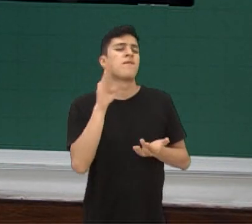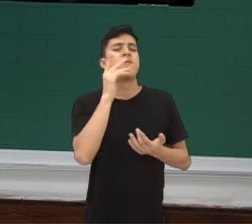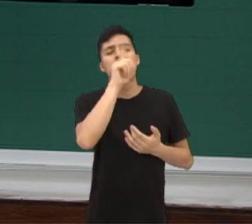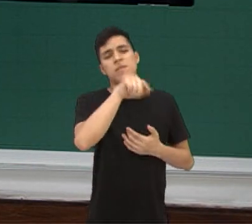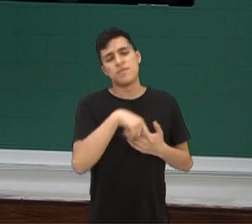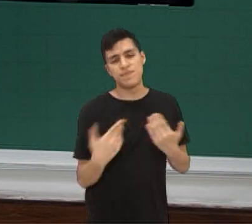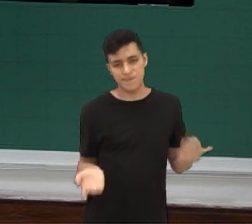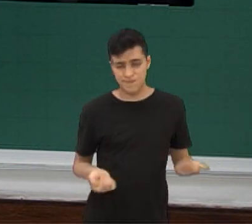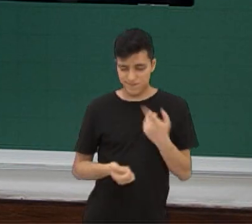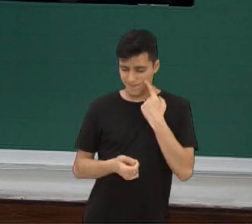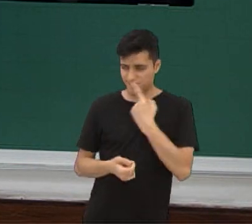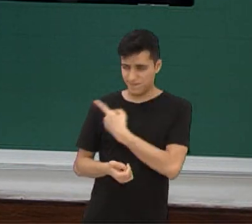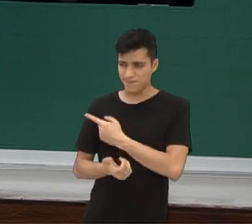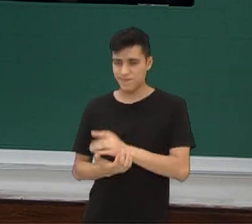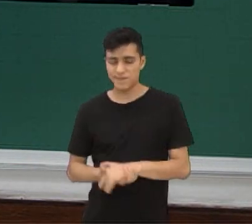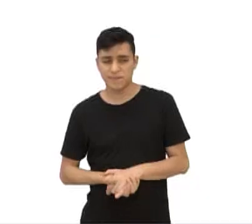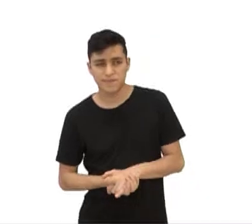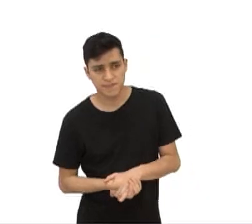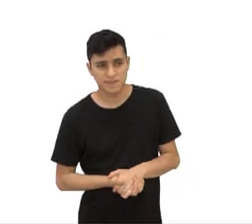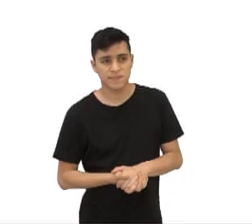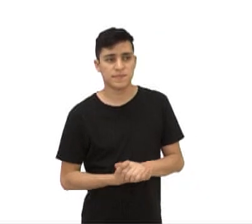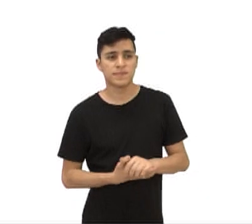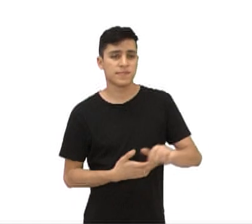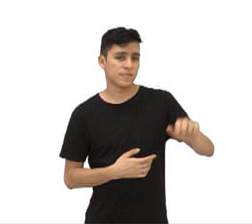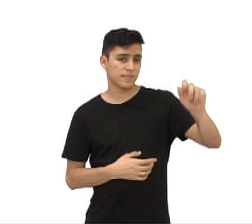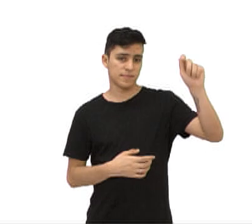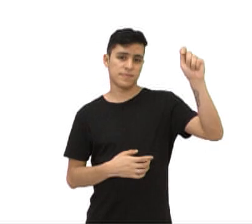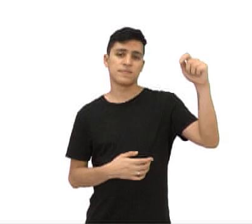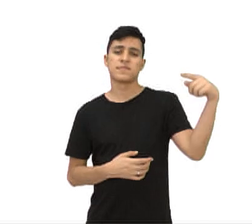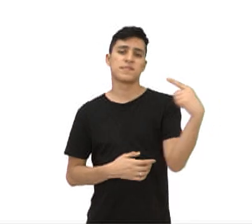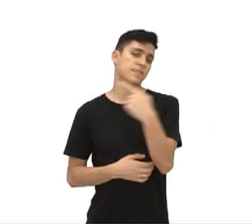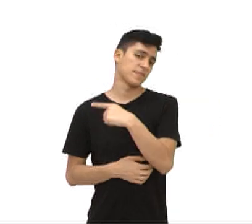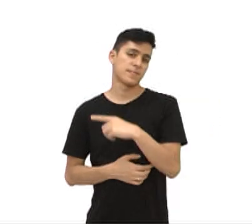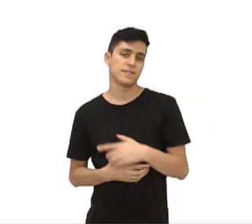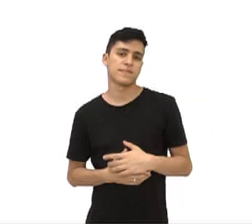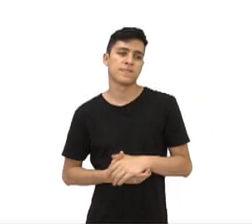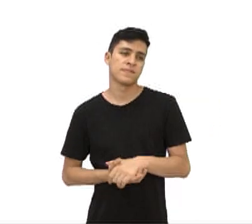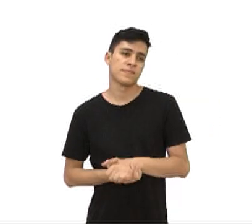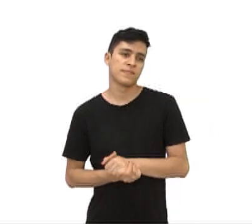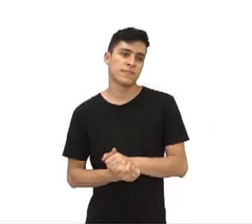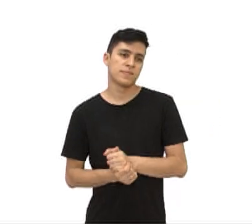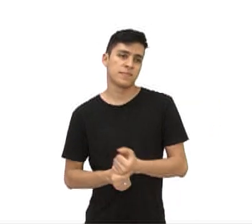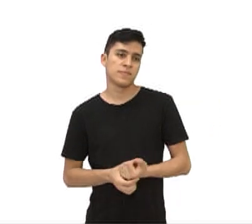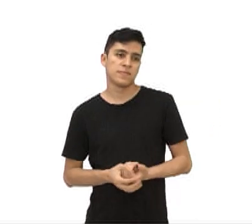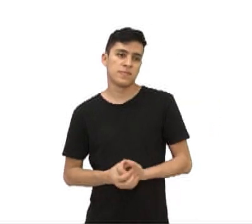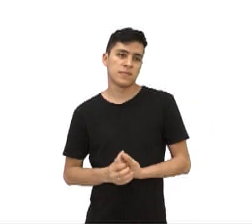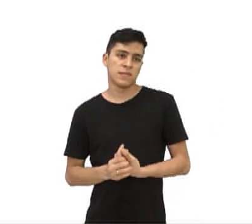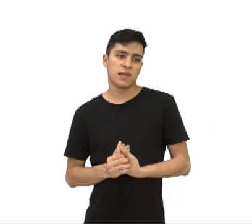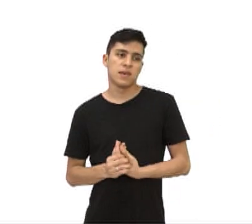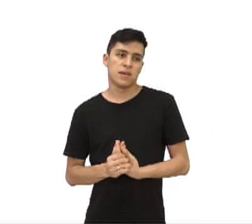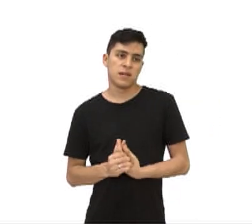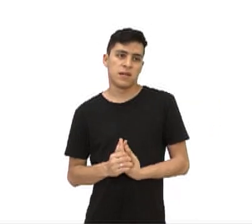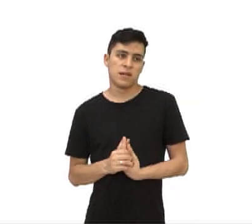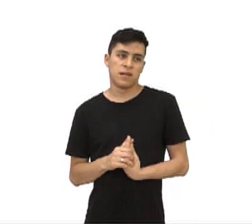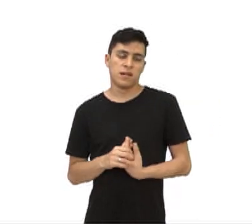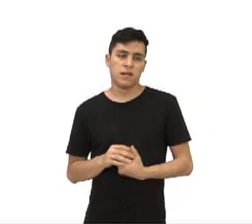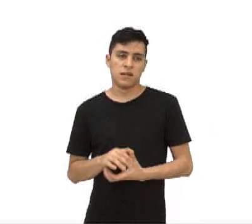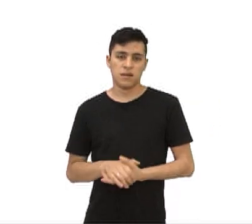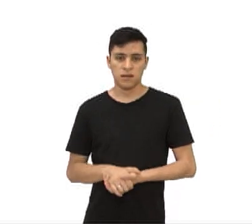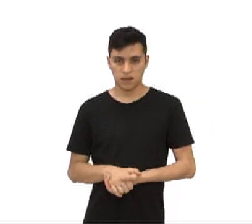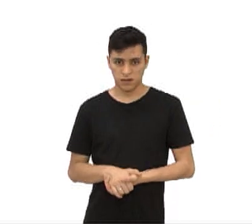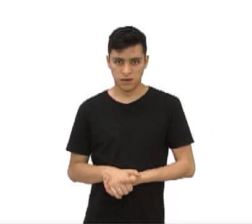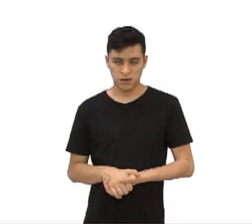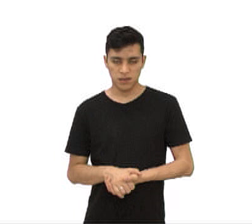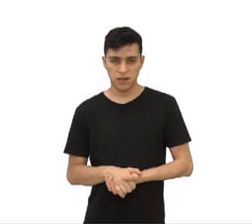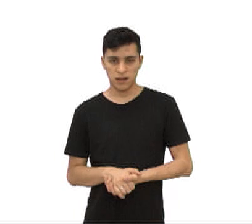falsos. Verdadeiros ou falsos. Letra A. En español existe un único verbo para expressar a ideia